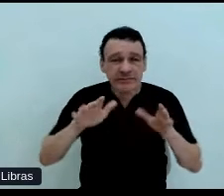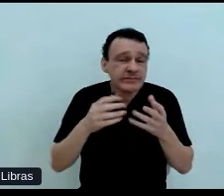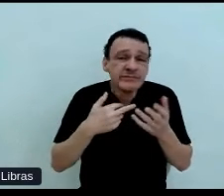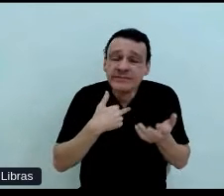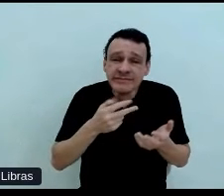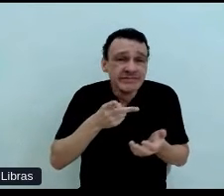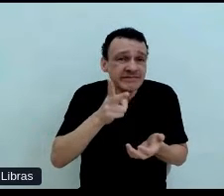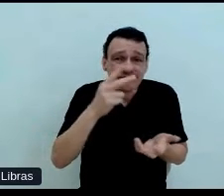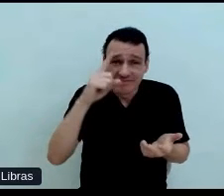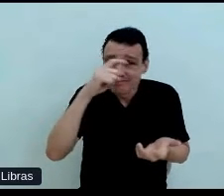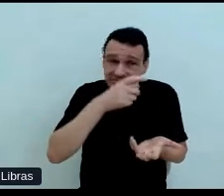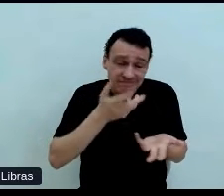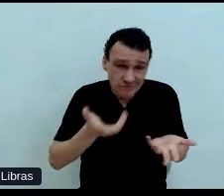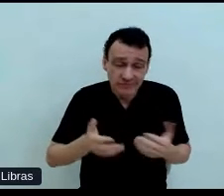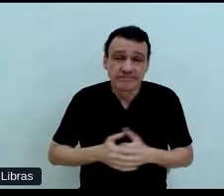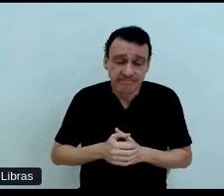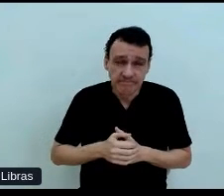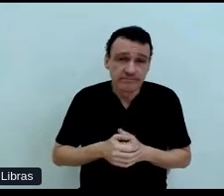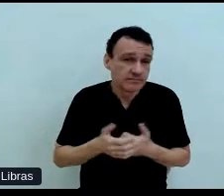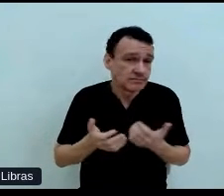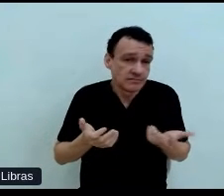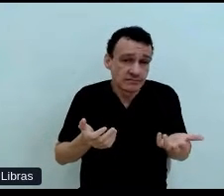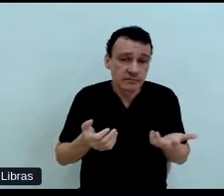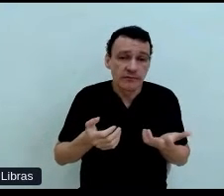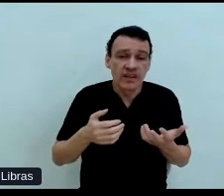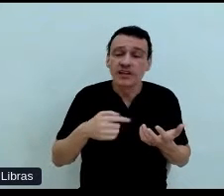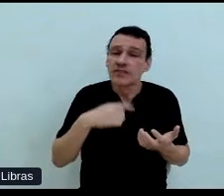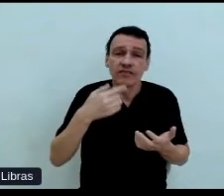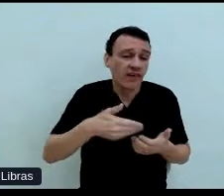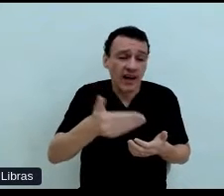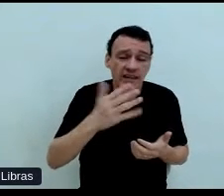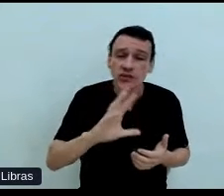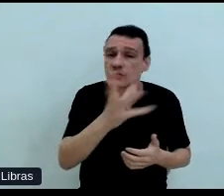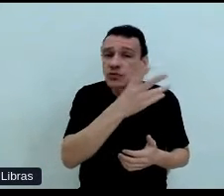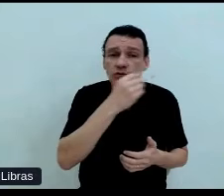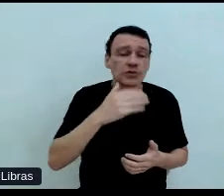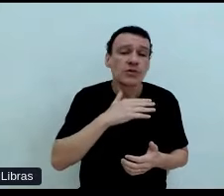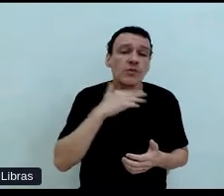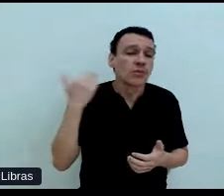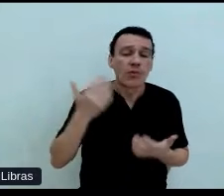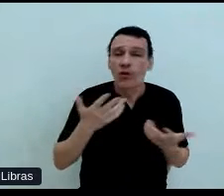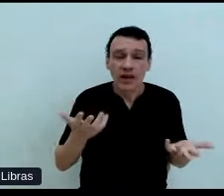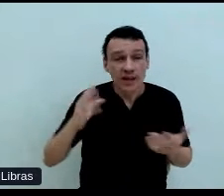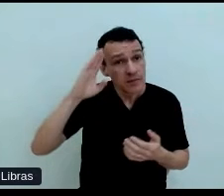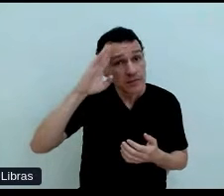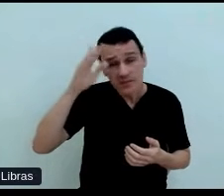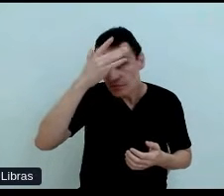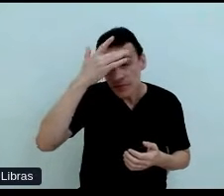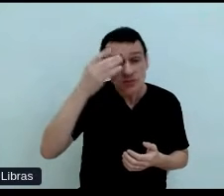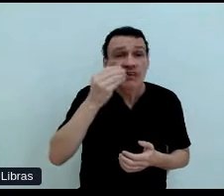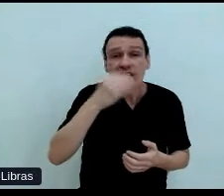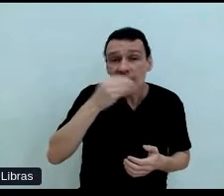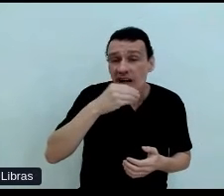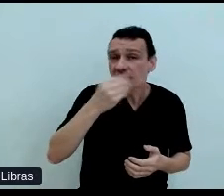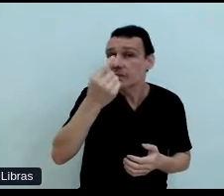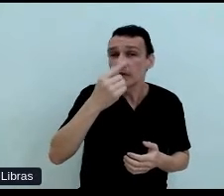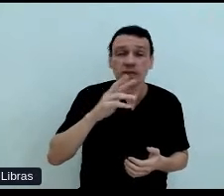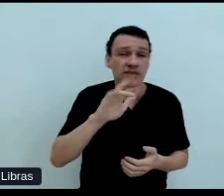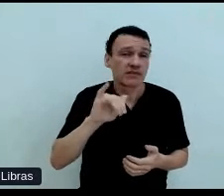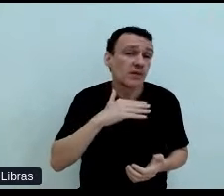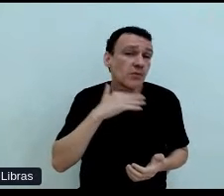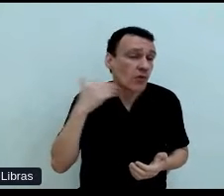nada vai adiantar, a gente só vai se destruir, começando por pessoas que são mais frágeis, mais vulneráveis, como pessoas